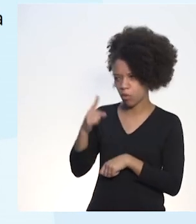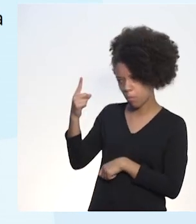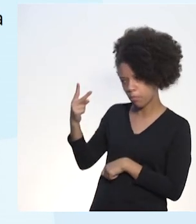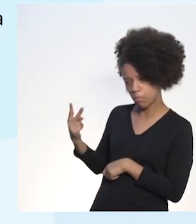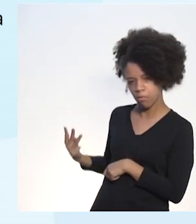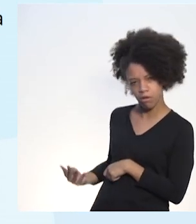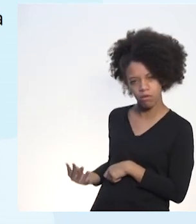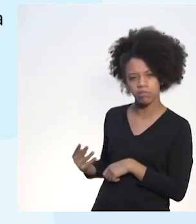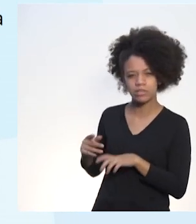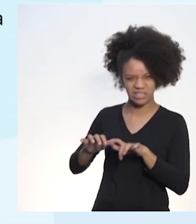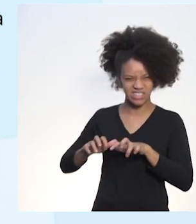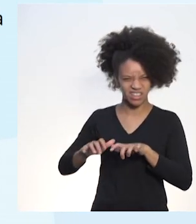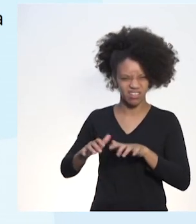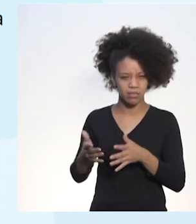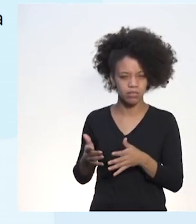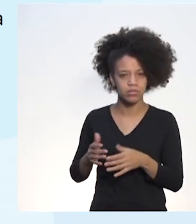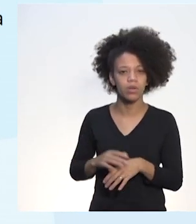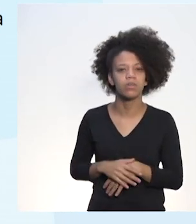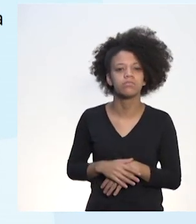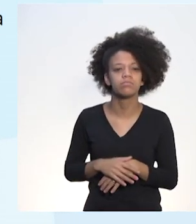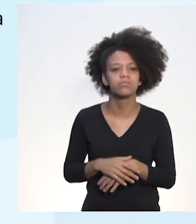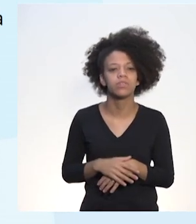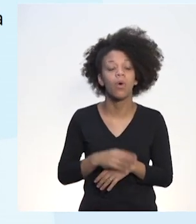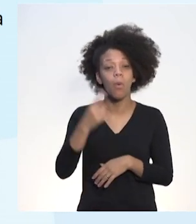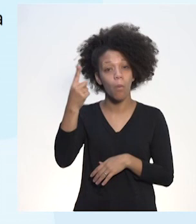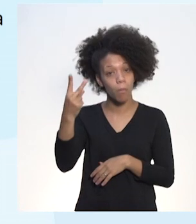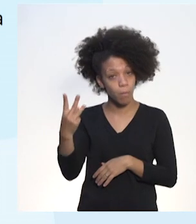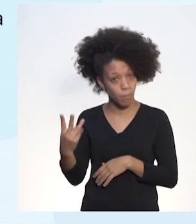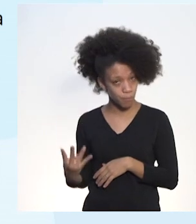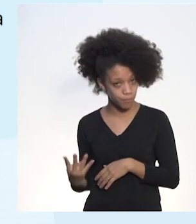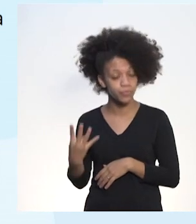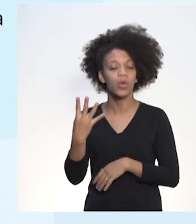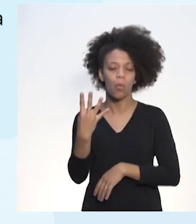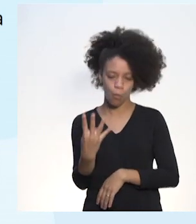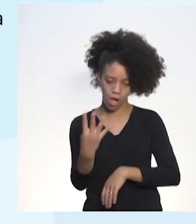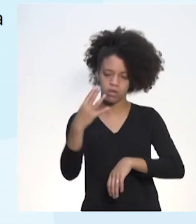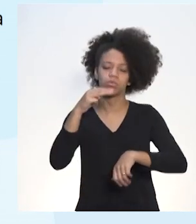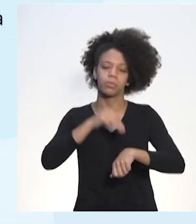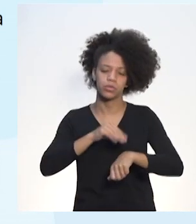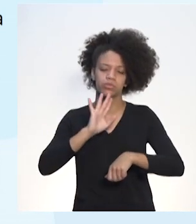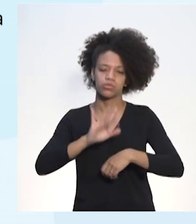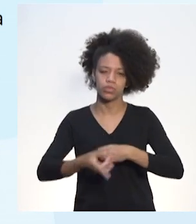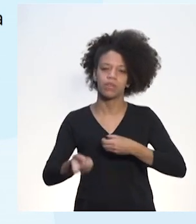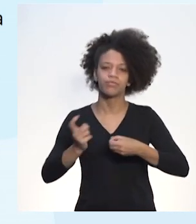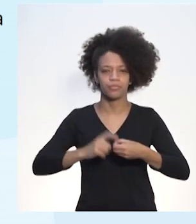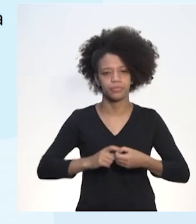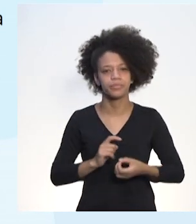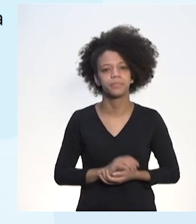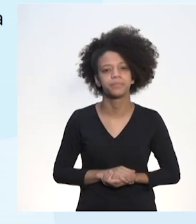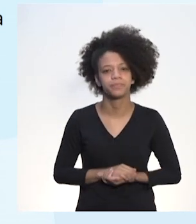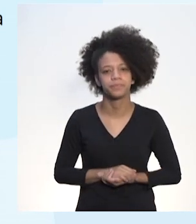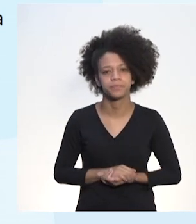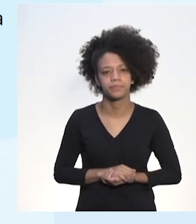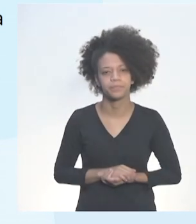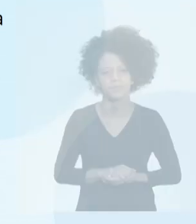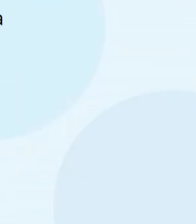ter que digitar, né? Beleza. Um minutinho para cada, 4 minutinhos e a gente já volta.